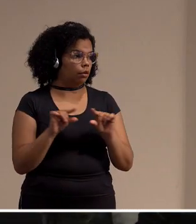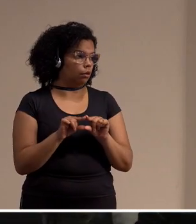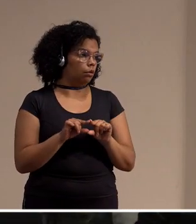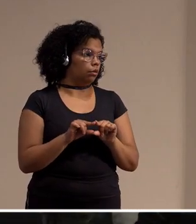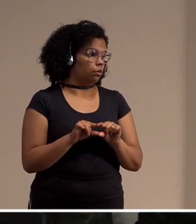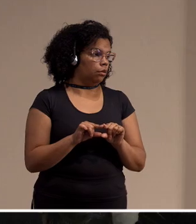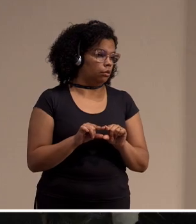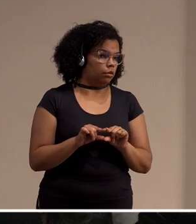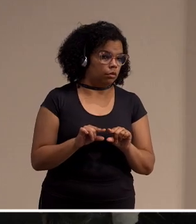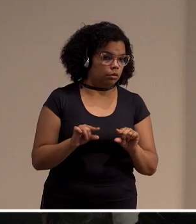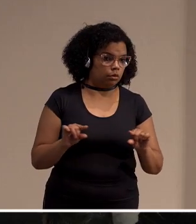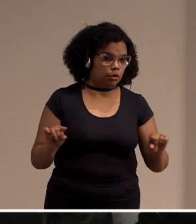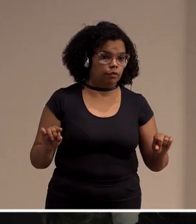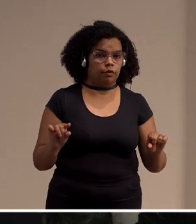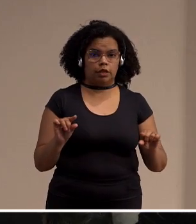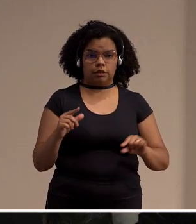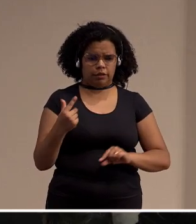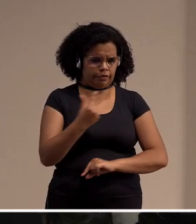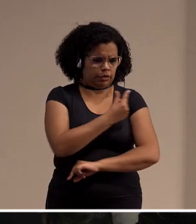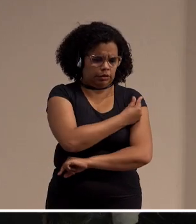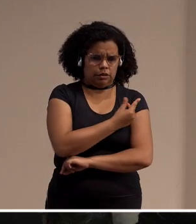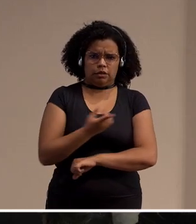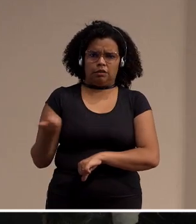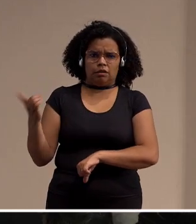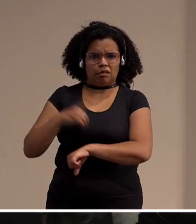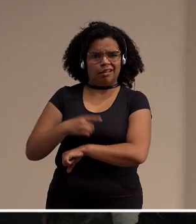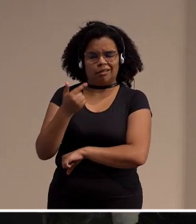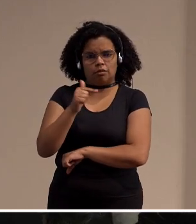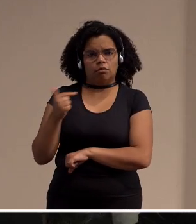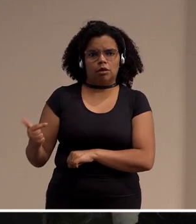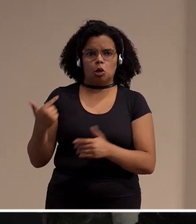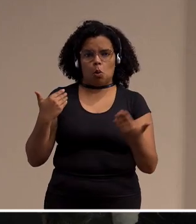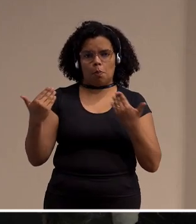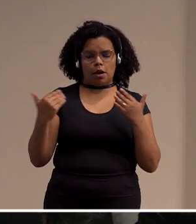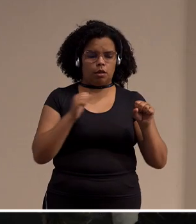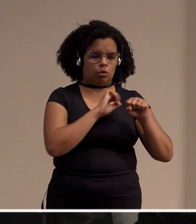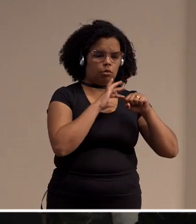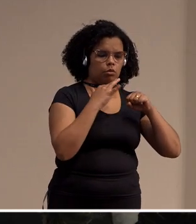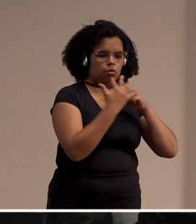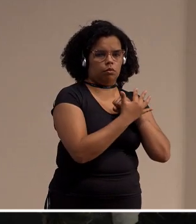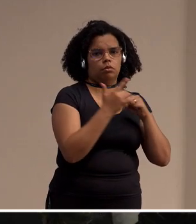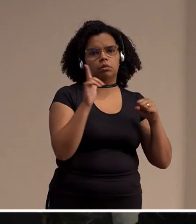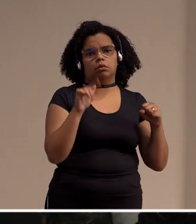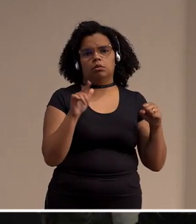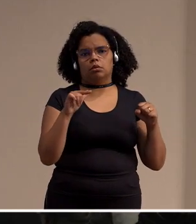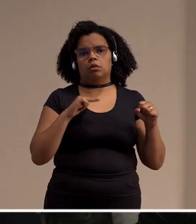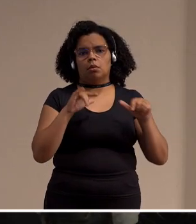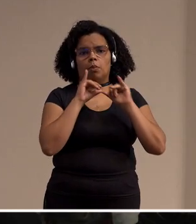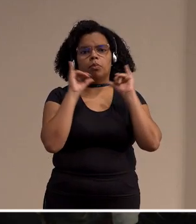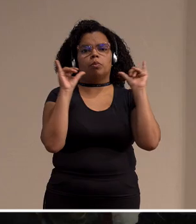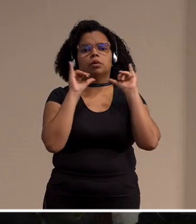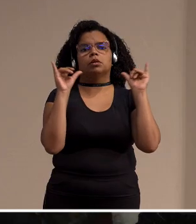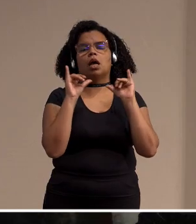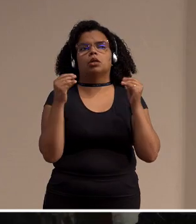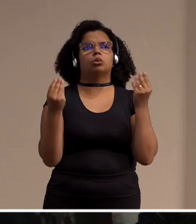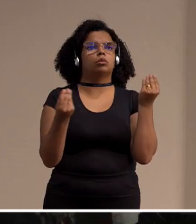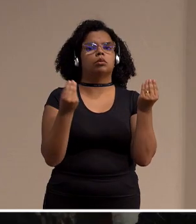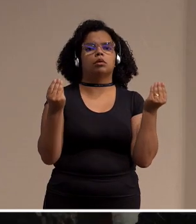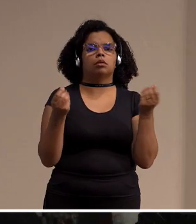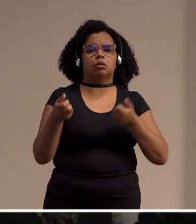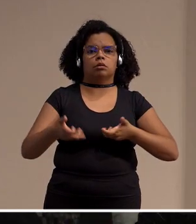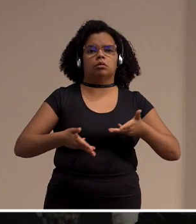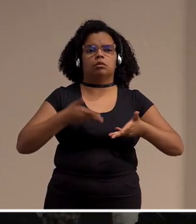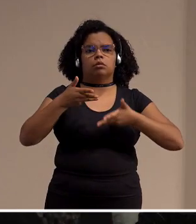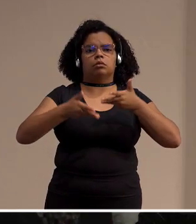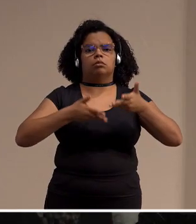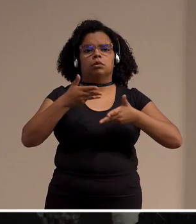essa não vacina da dengue comparado com a Covid me lembrou uma frase do Paul Preciado, quando ele fala que ele começou a